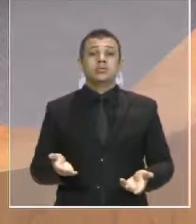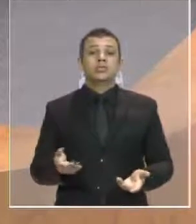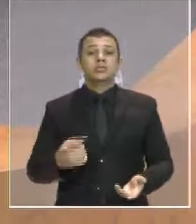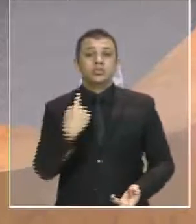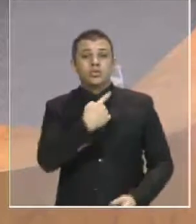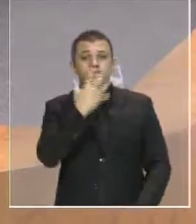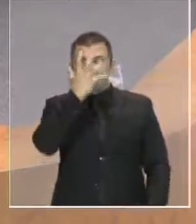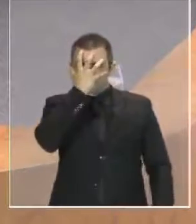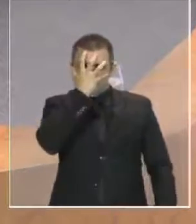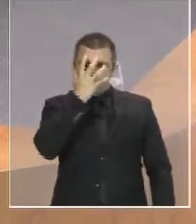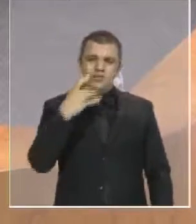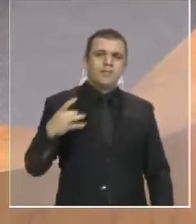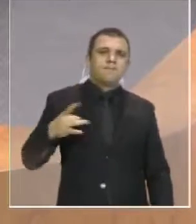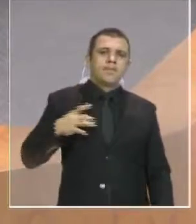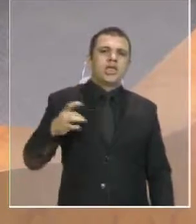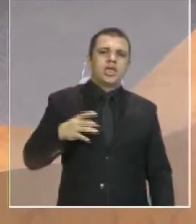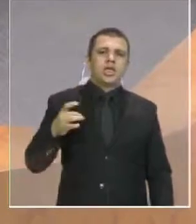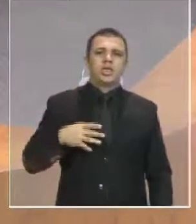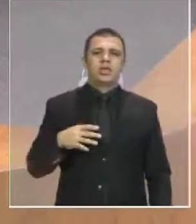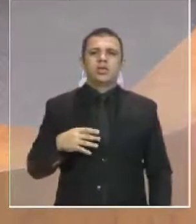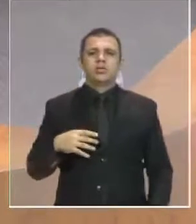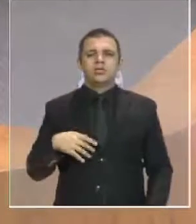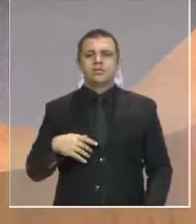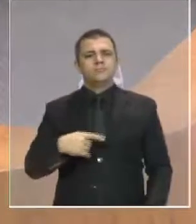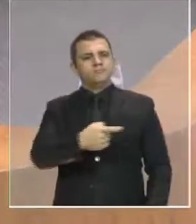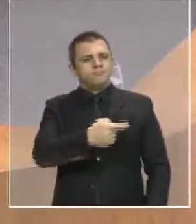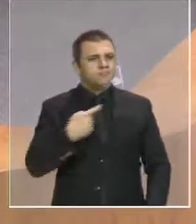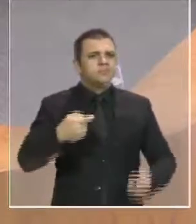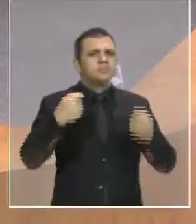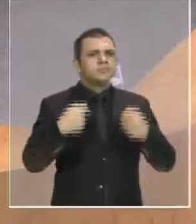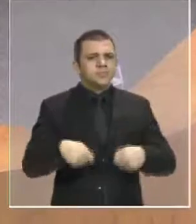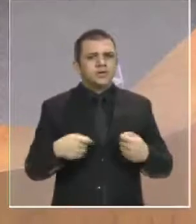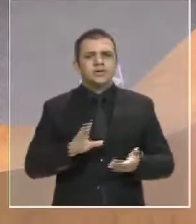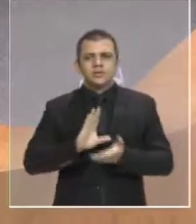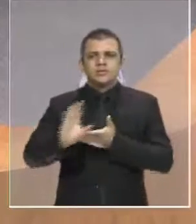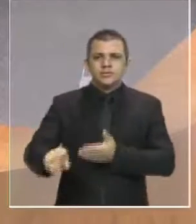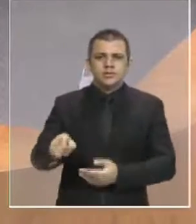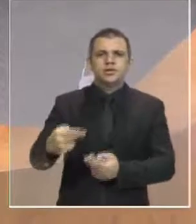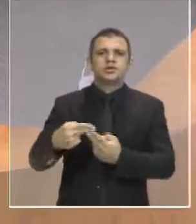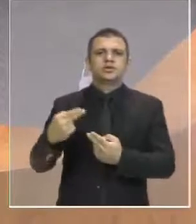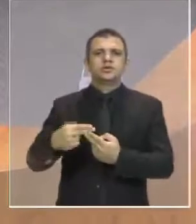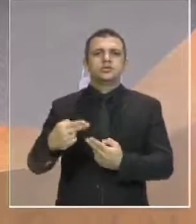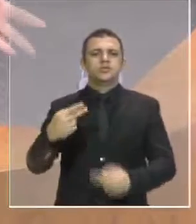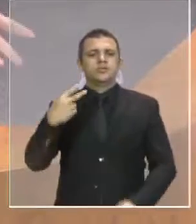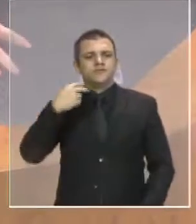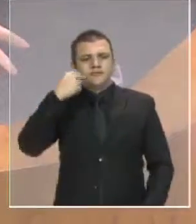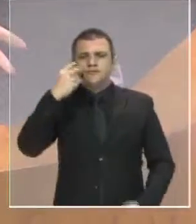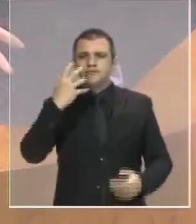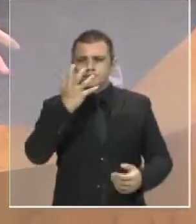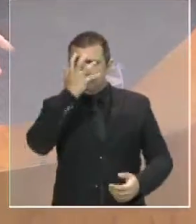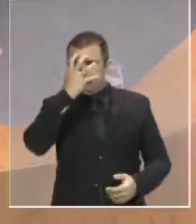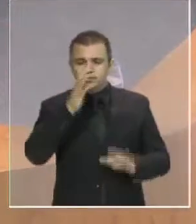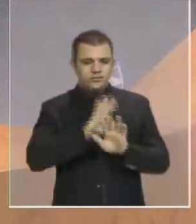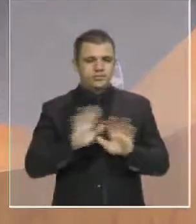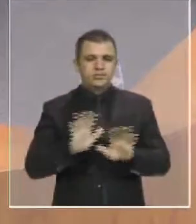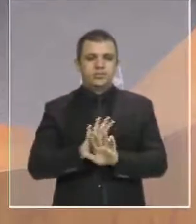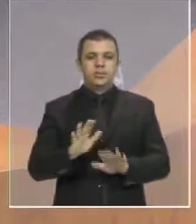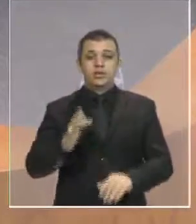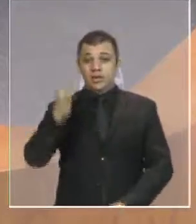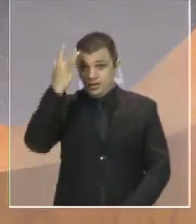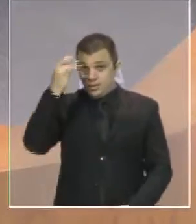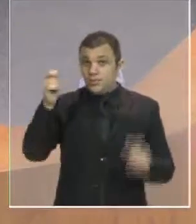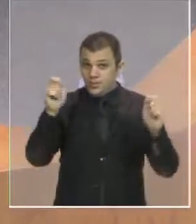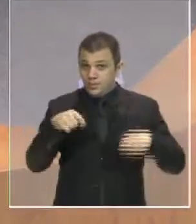nem medo de cobrar os benefícios para a nossa cidade. Posso amanhã até ser líder do governo, posso amanhã